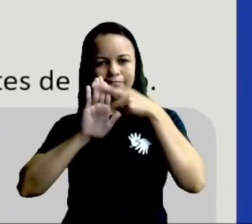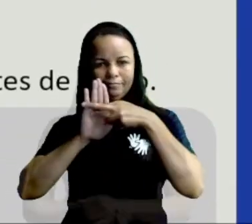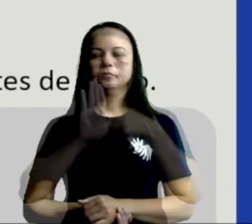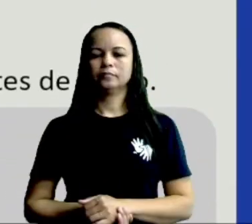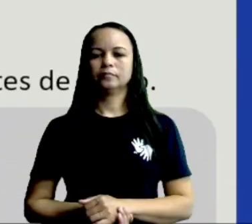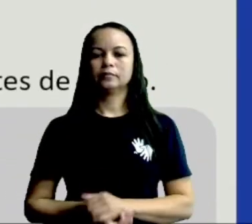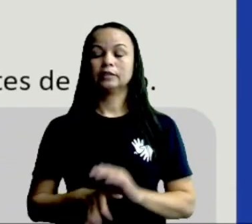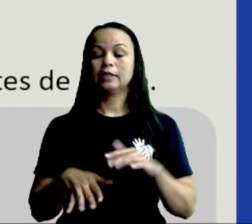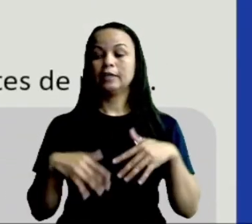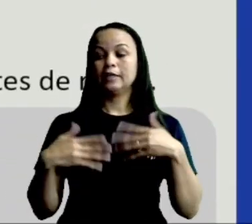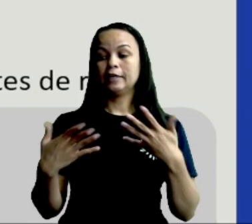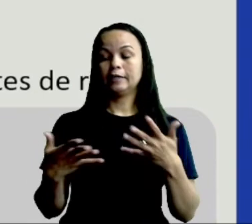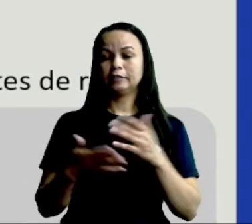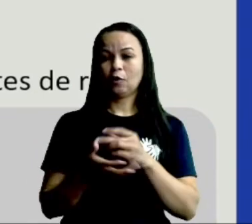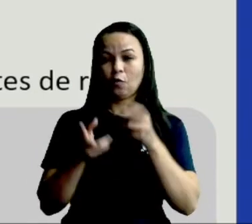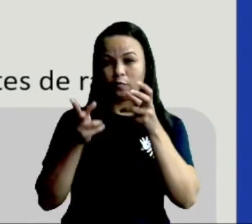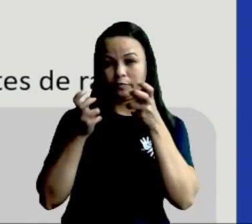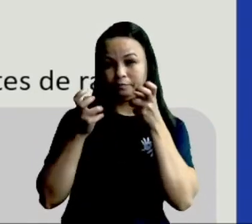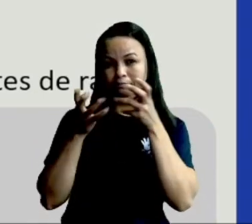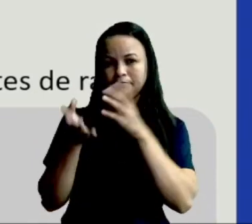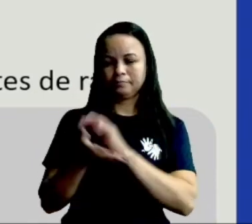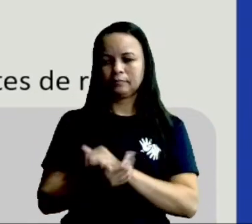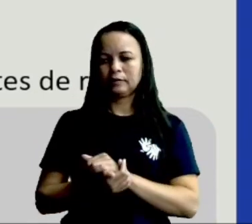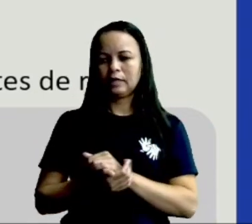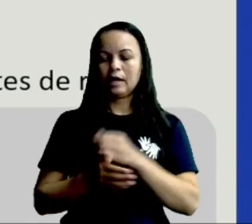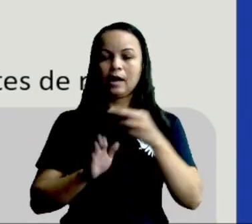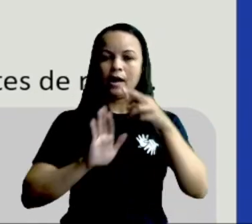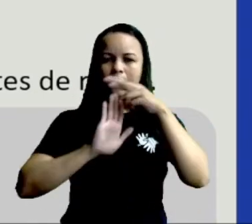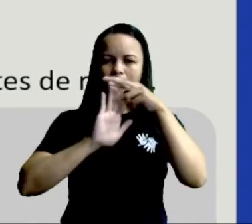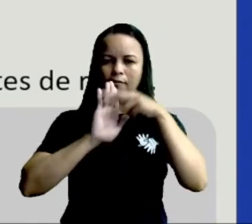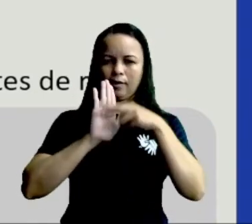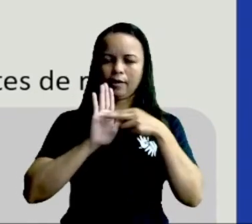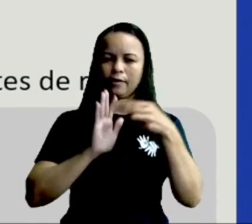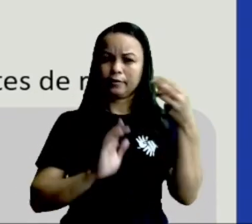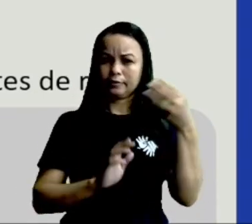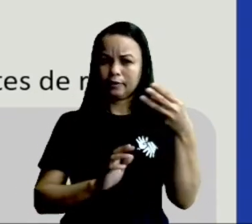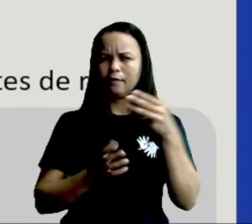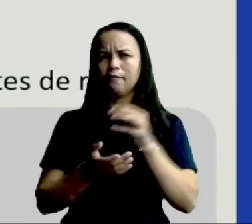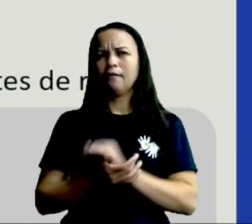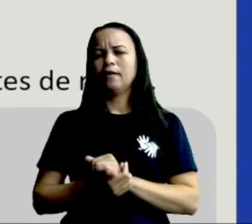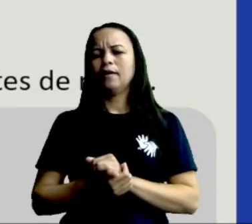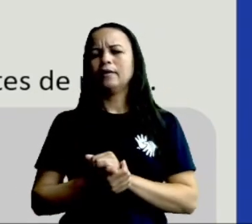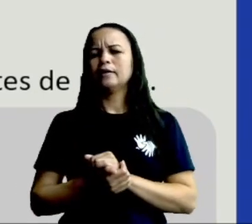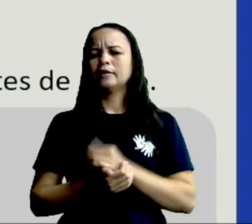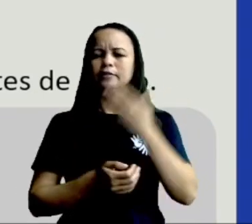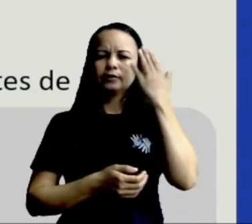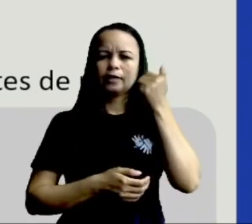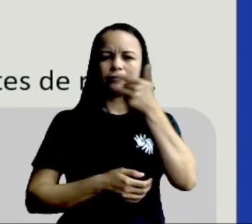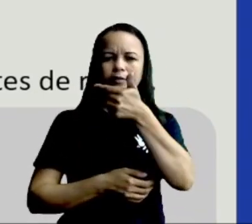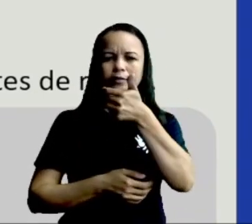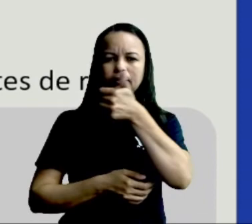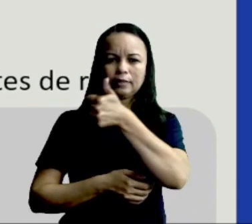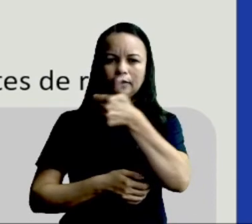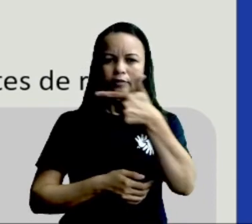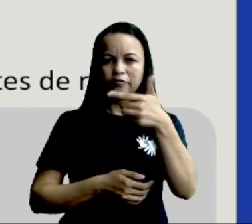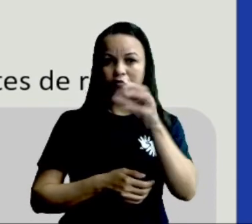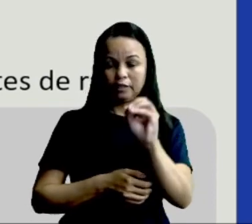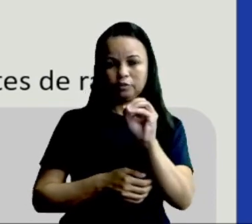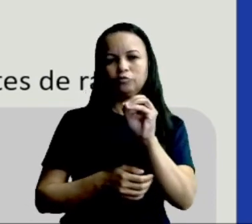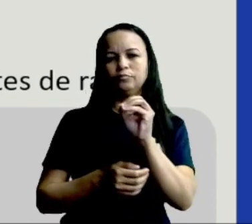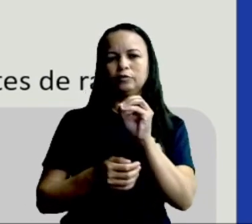3. Então, presta bem atenção na regra de 3. A gente já sabe que é 120 pacotes, que a gente já fez, já chegou a